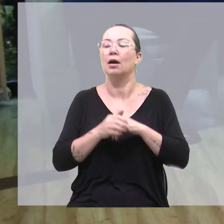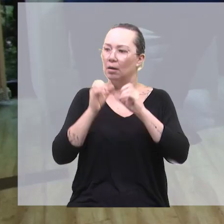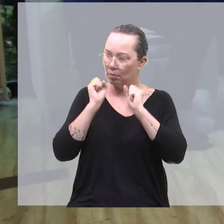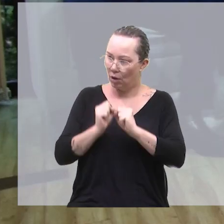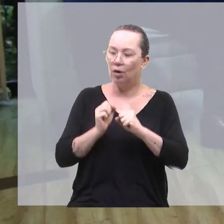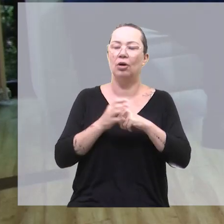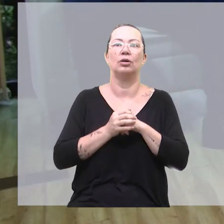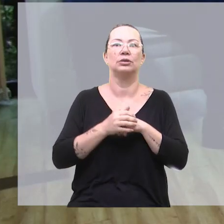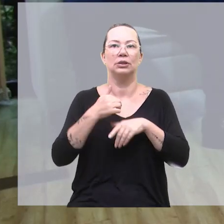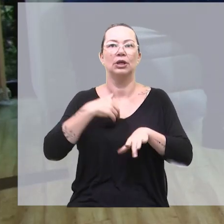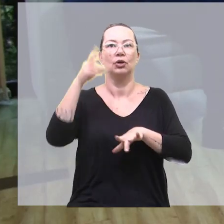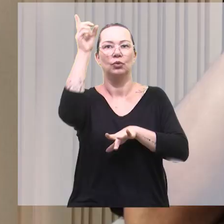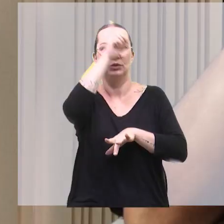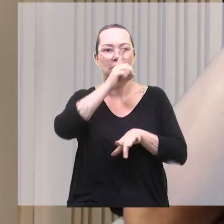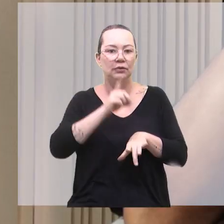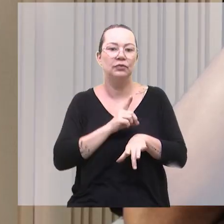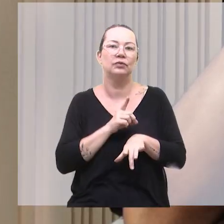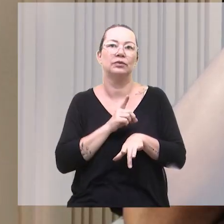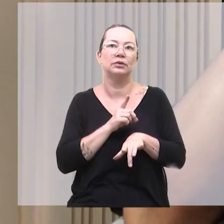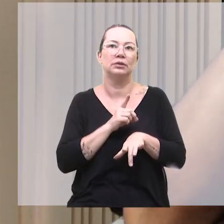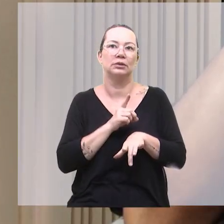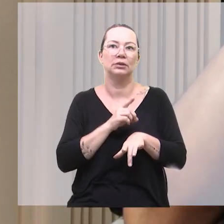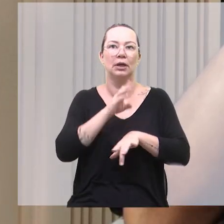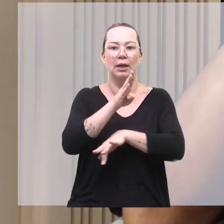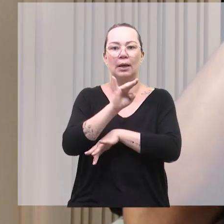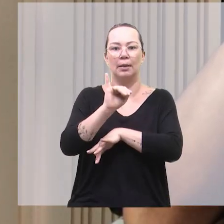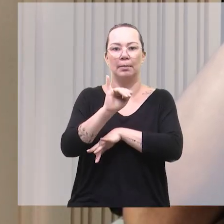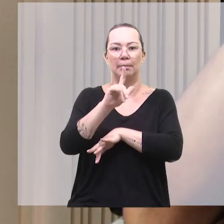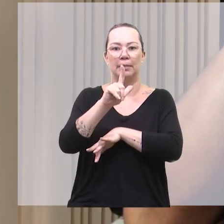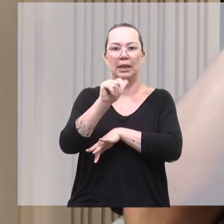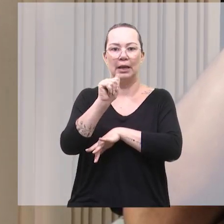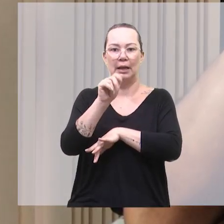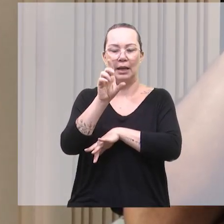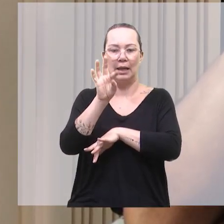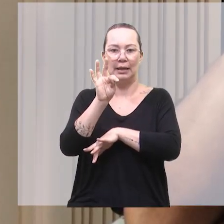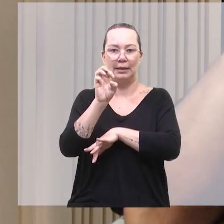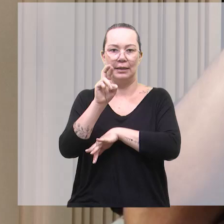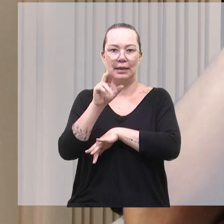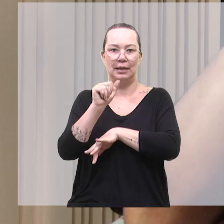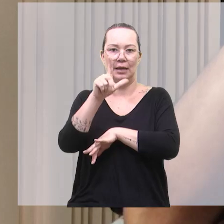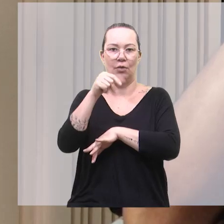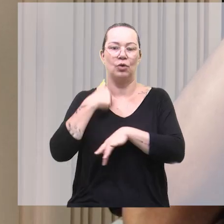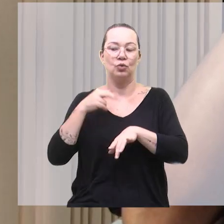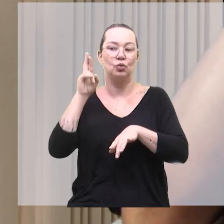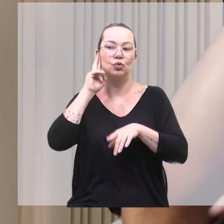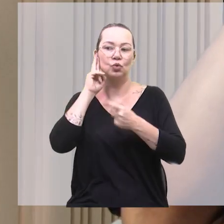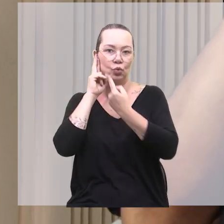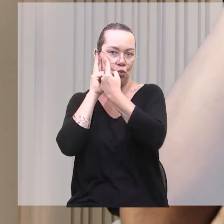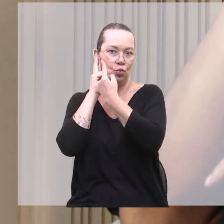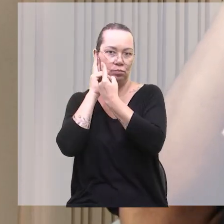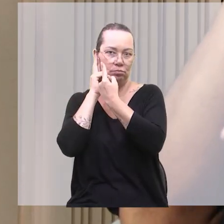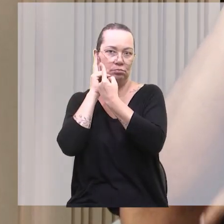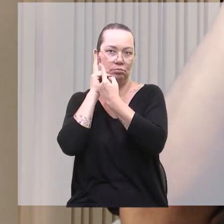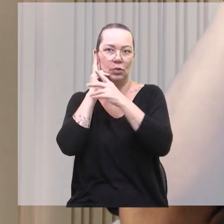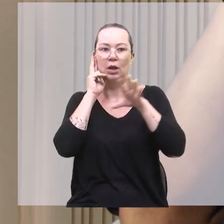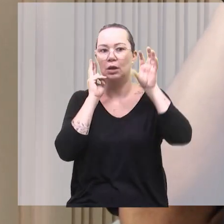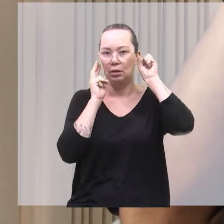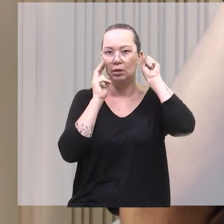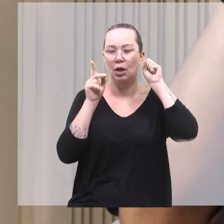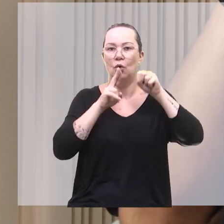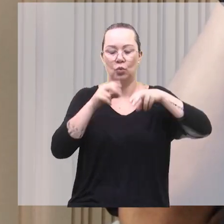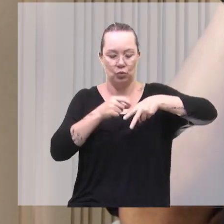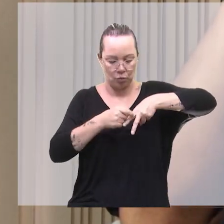Seu Reis? Eu sou um deficiente bilateral, eu sou surdo, bilateral. Eu uso